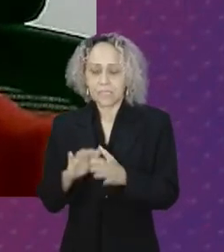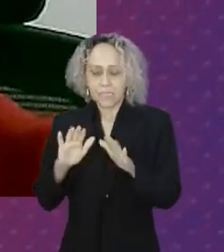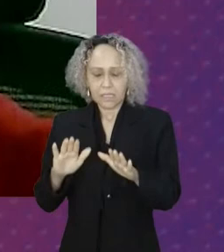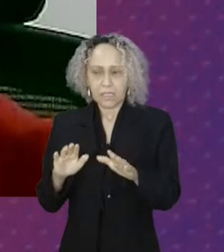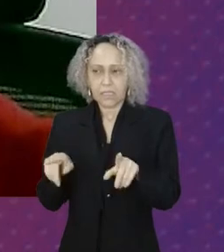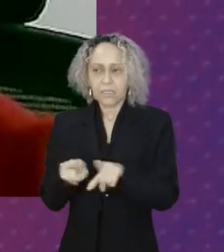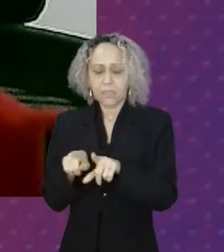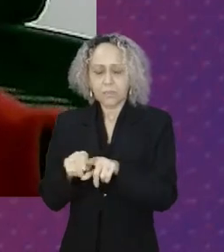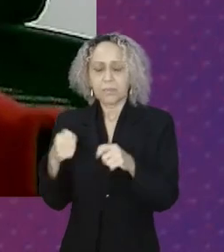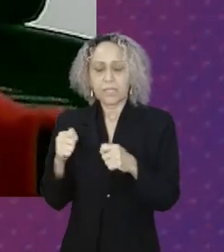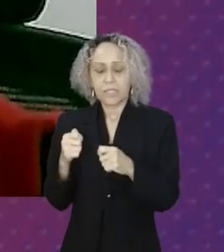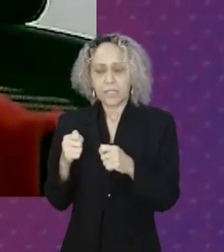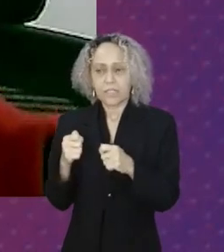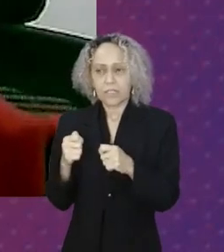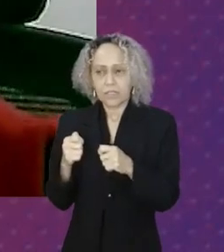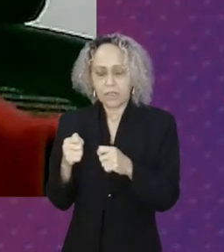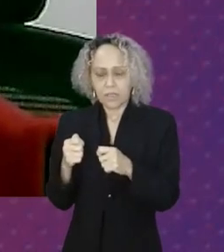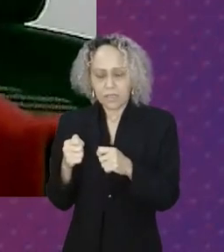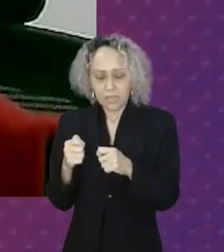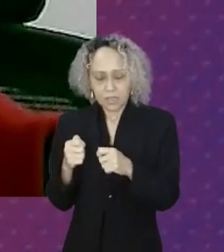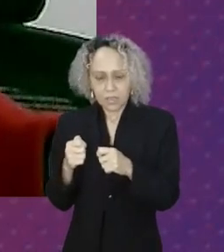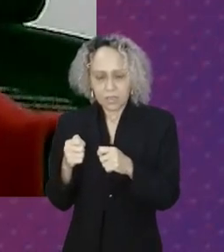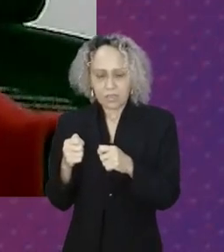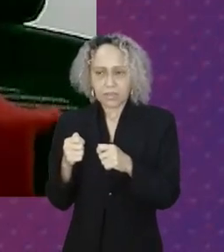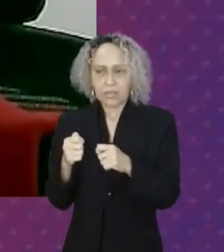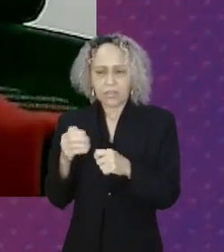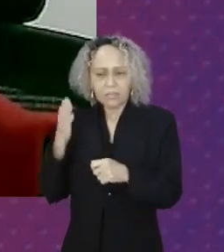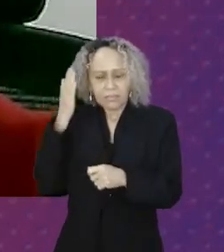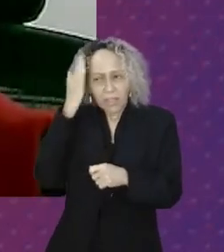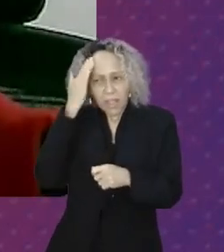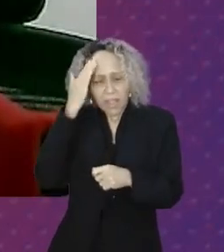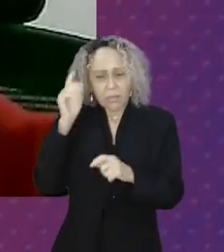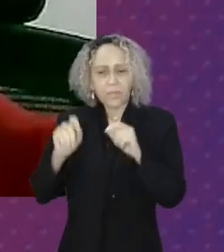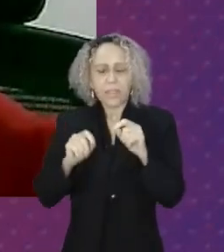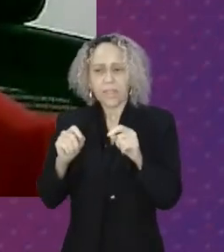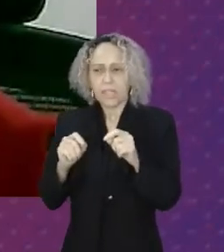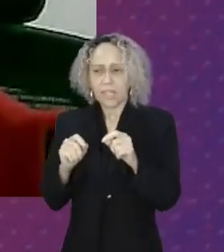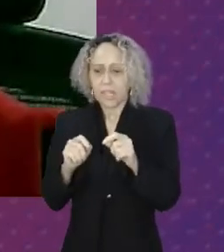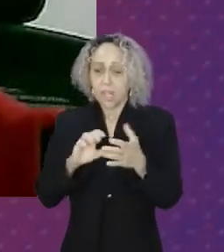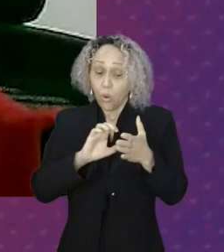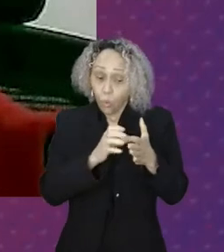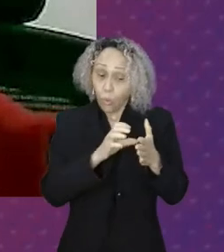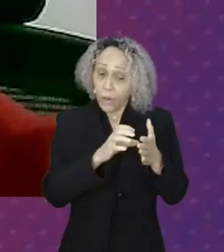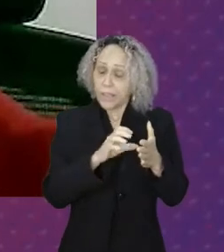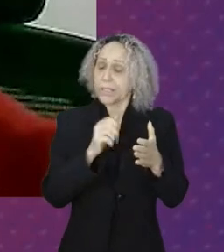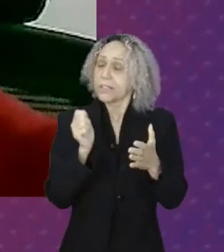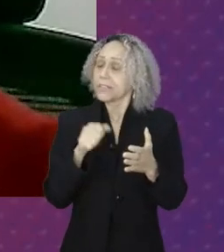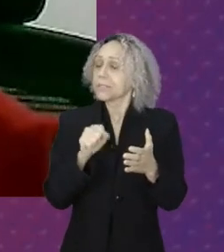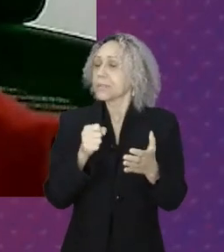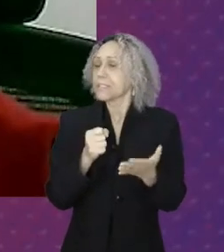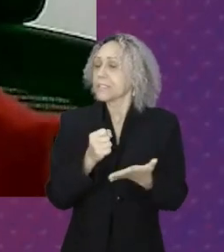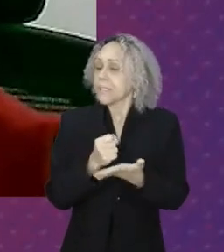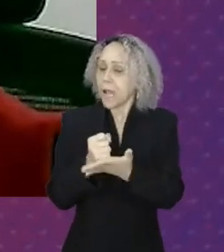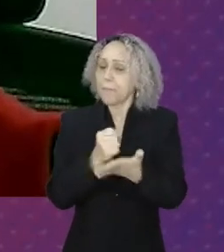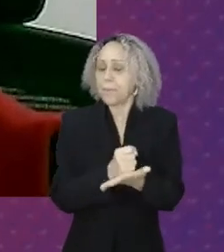desconsiderar o fato de que o apoio dos partidos, é fundamental, mas